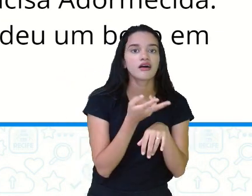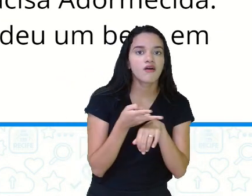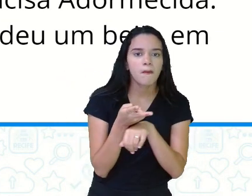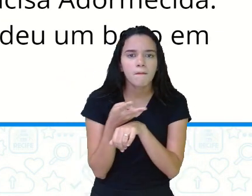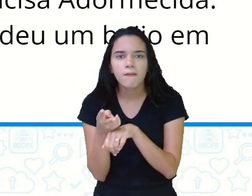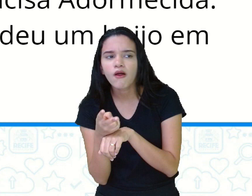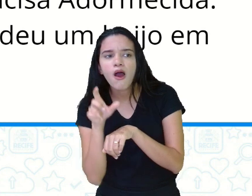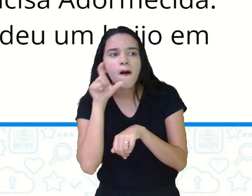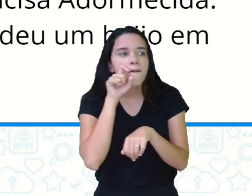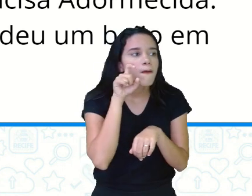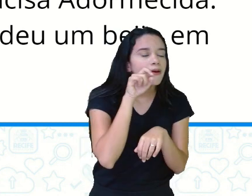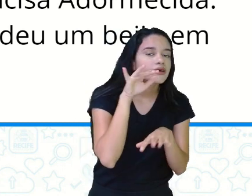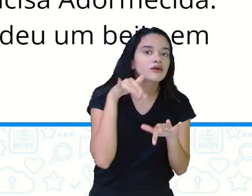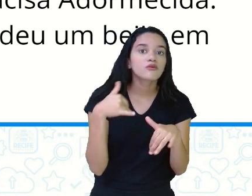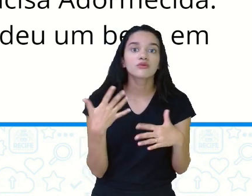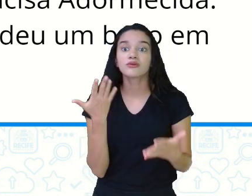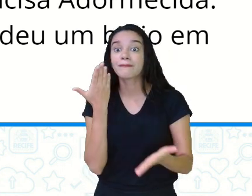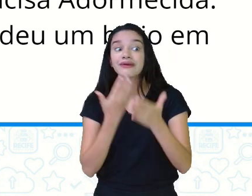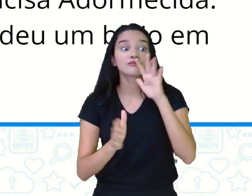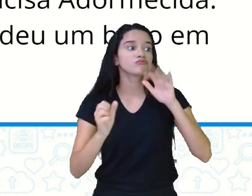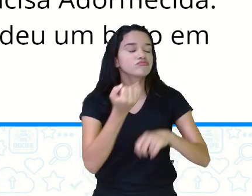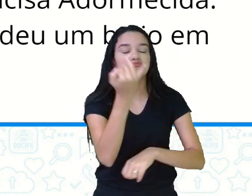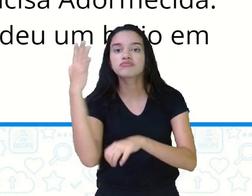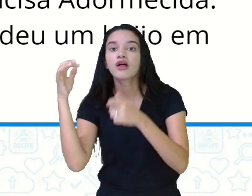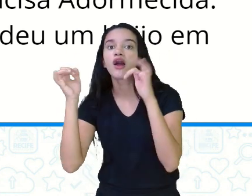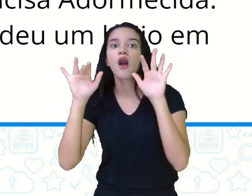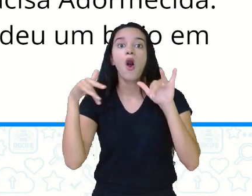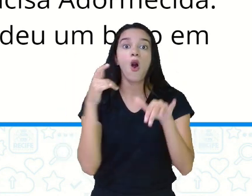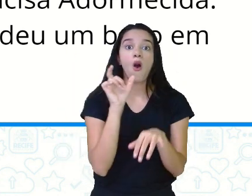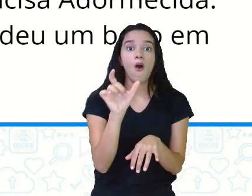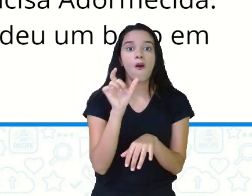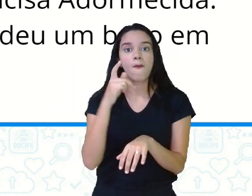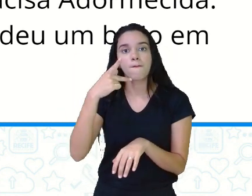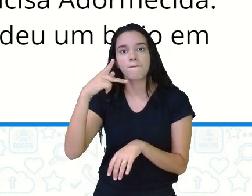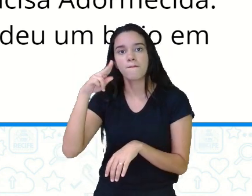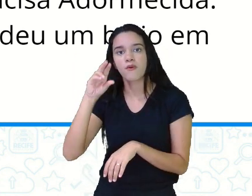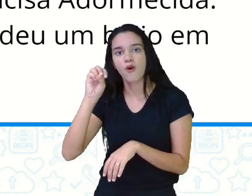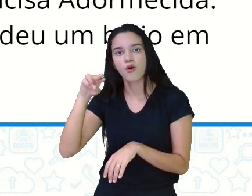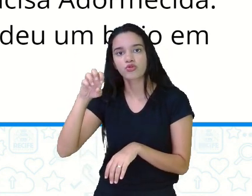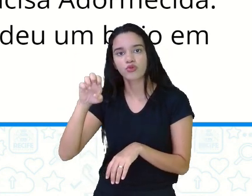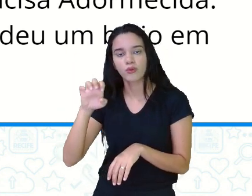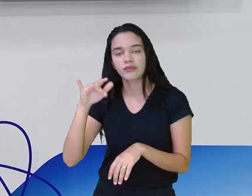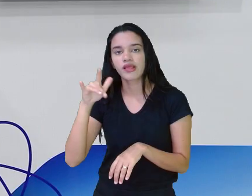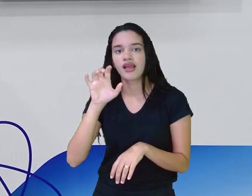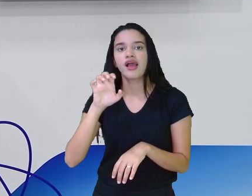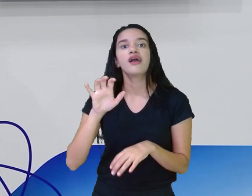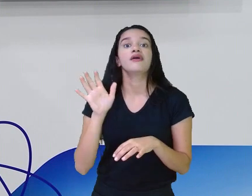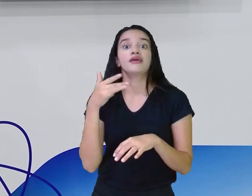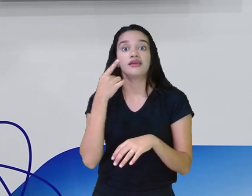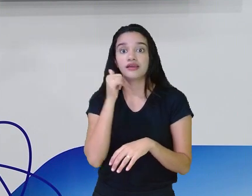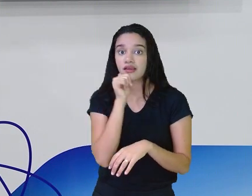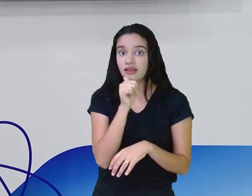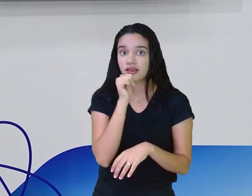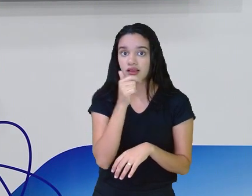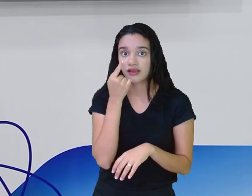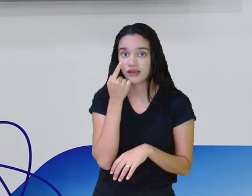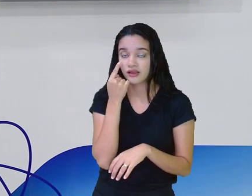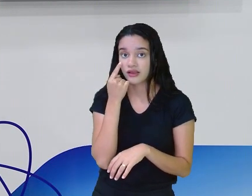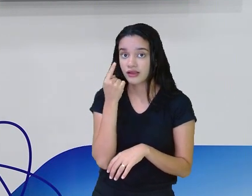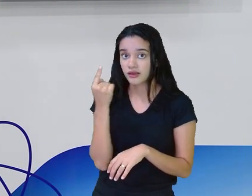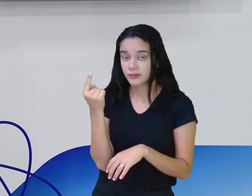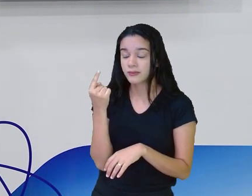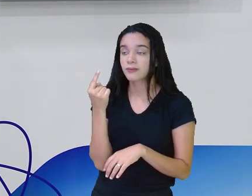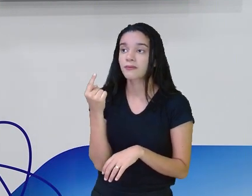raríssimo papagaio quando se perdeu na mata. Olha o pronome ele, então não é alguém que está junto, ele está